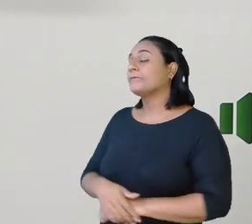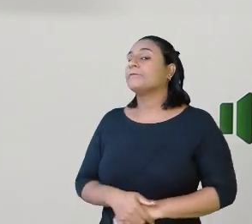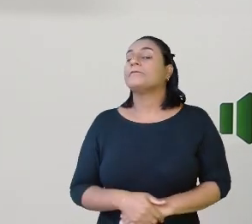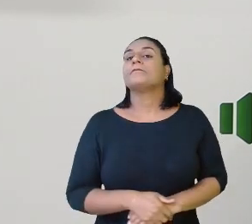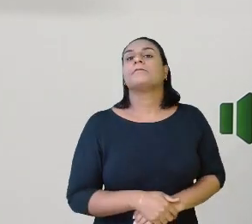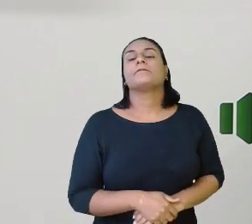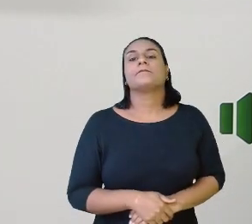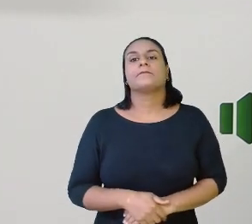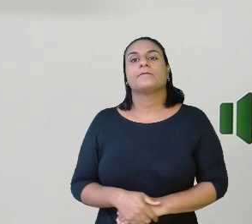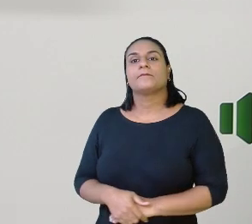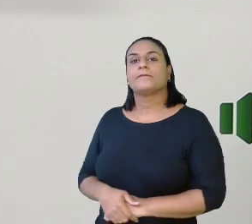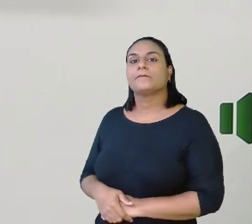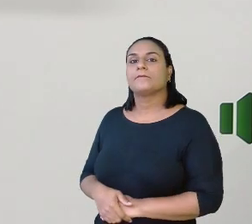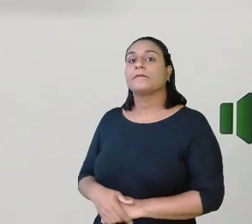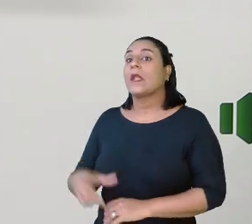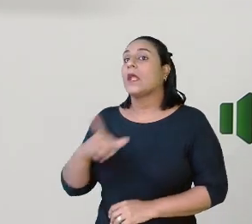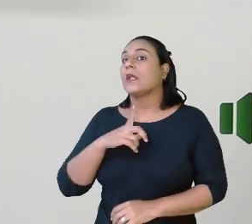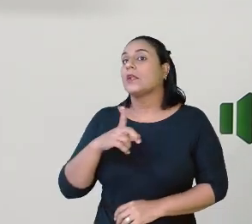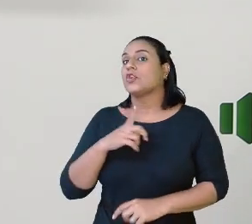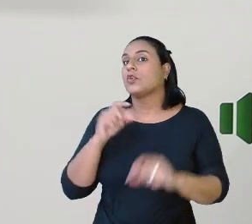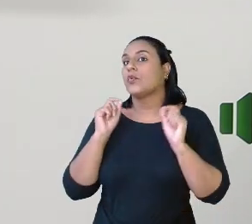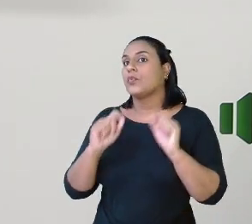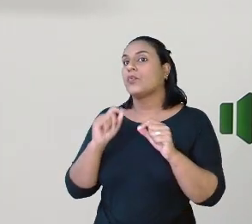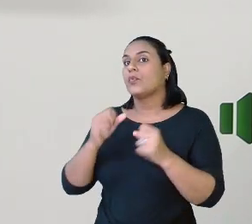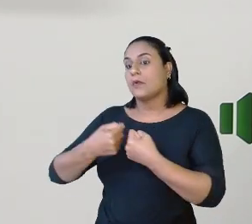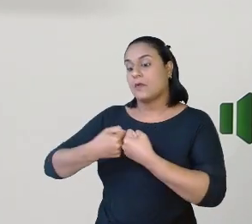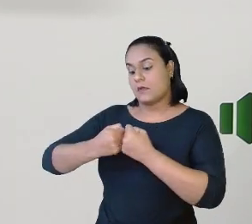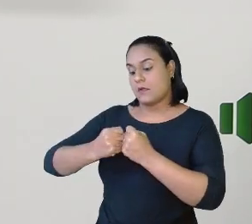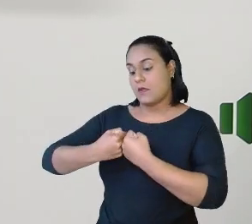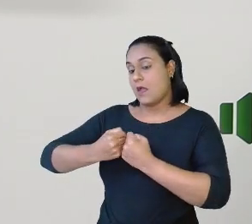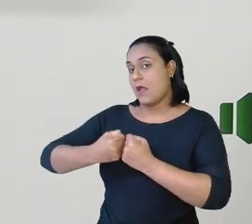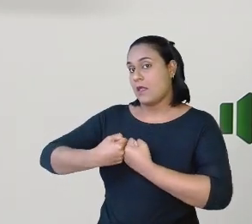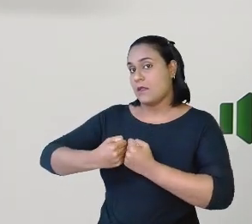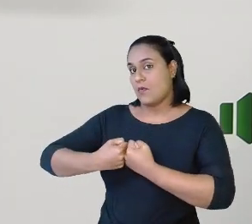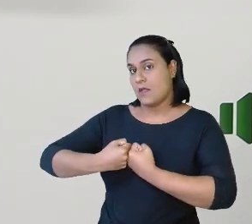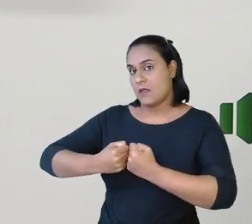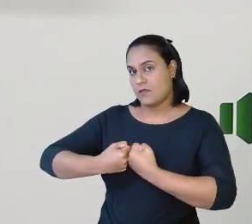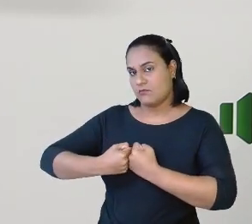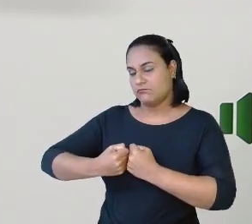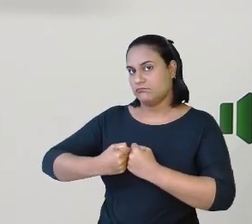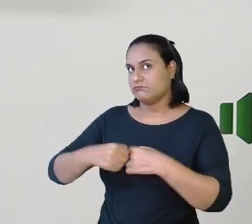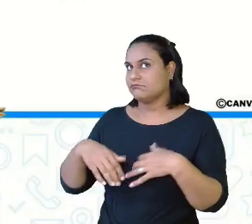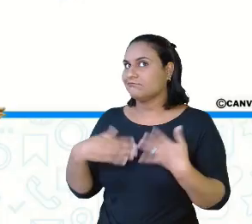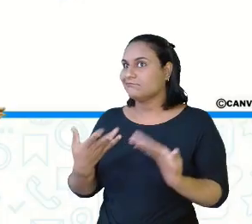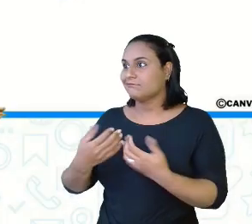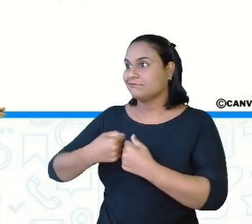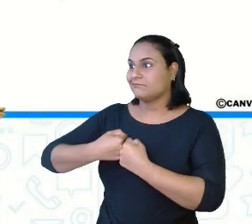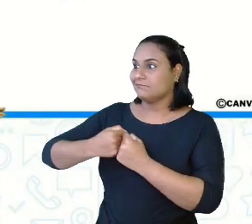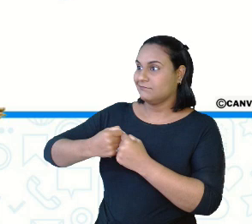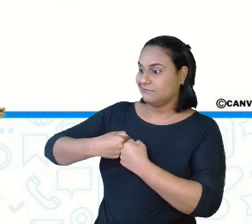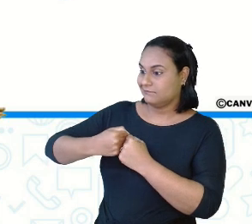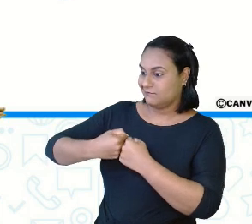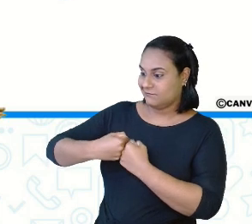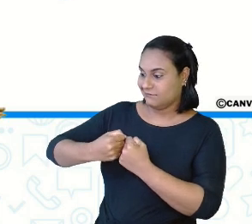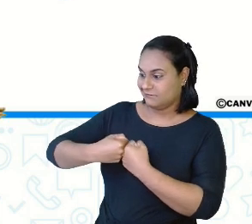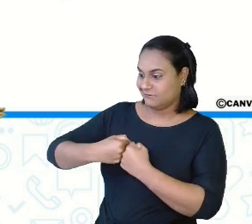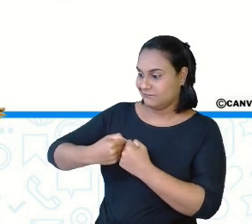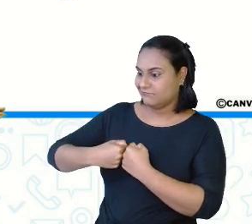Além disso, nós temos as articulações. Bom, as articulações, elas